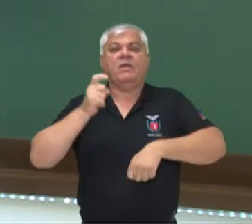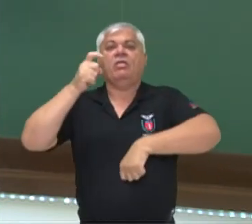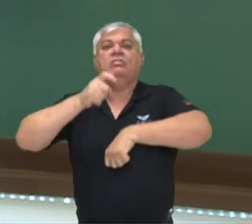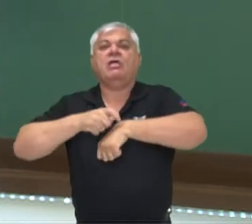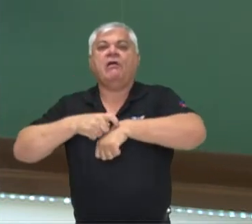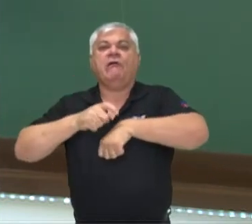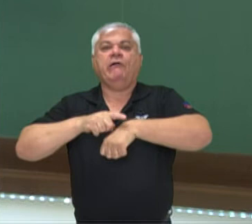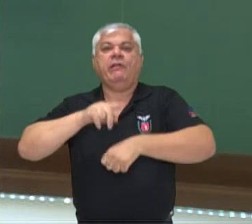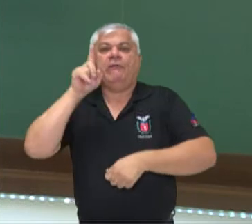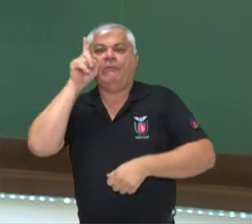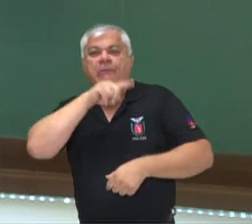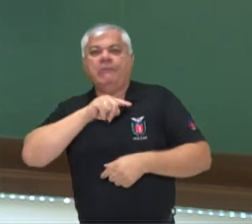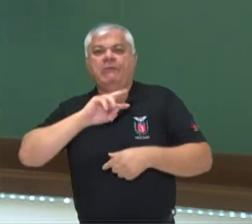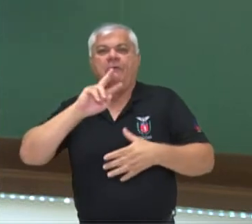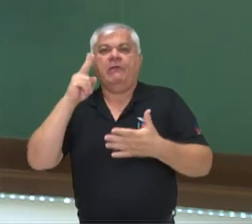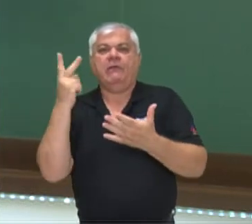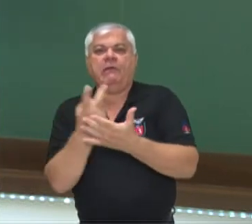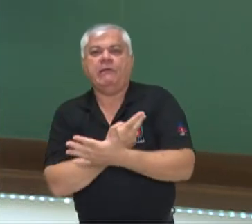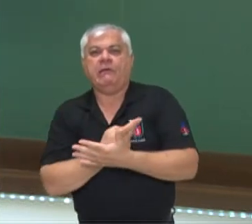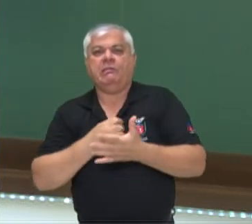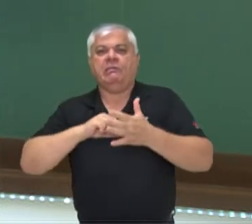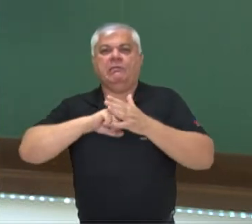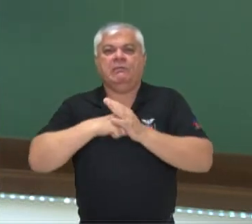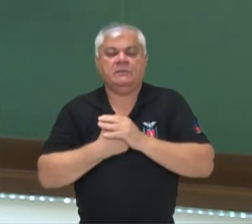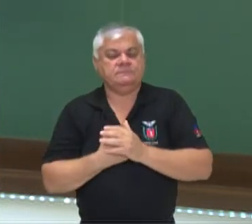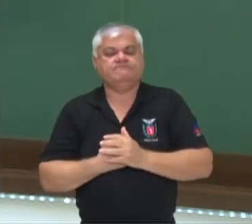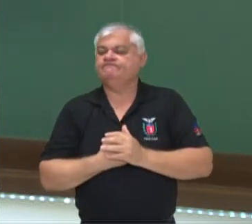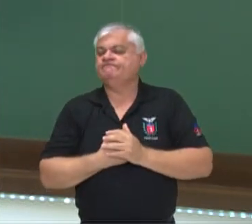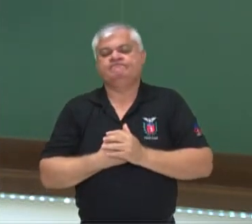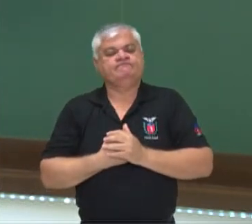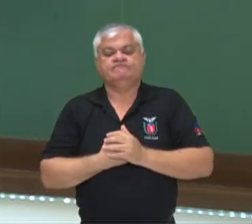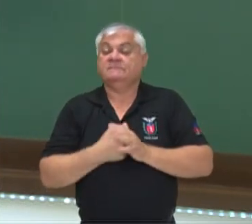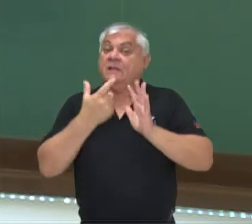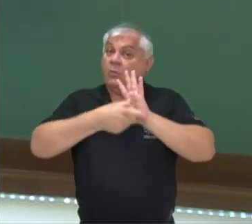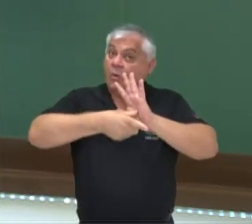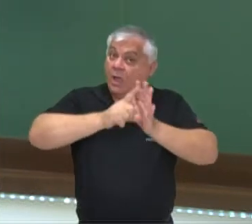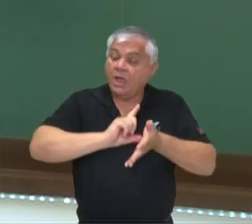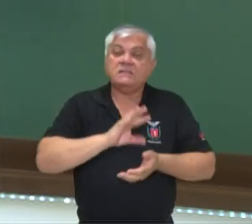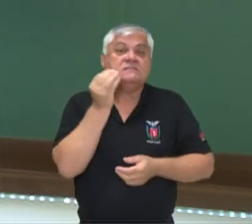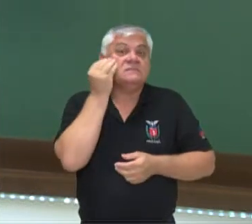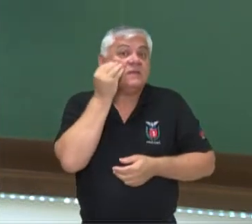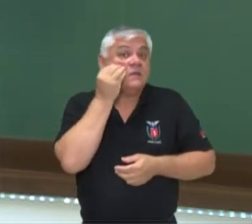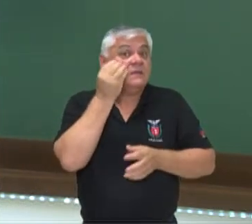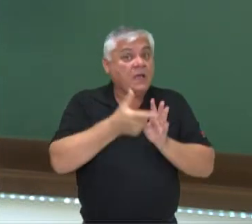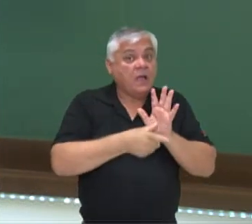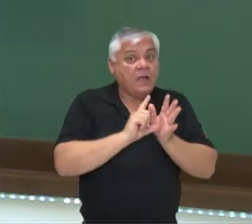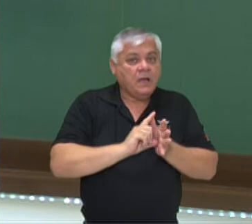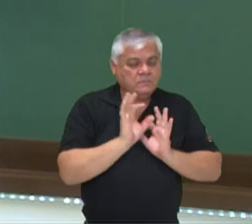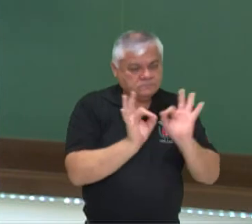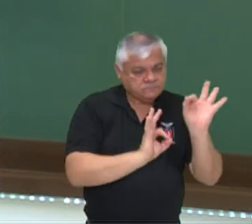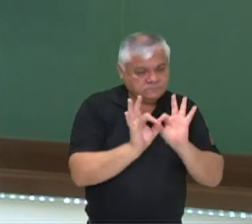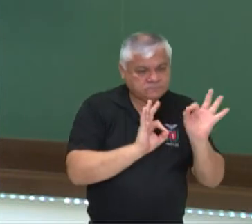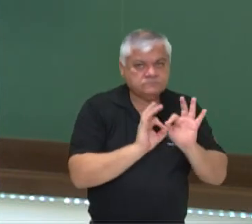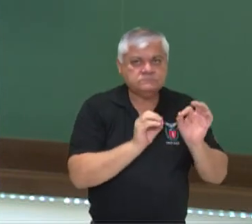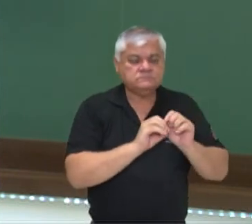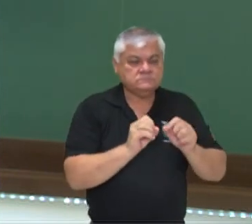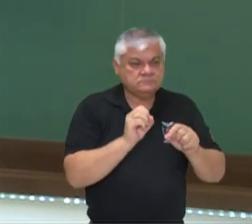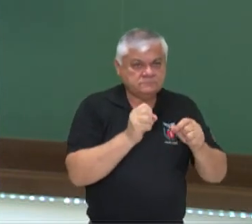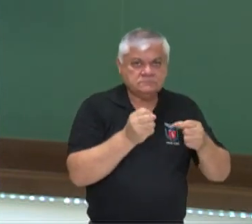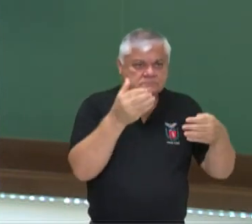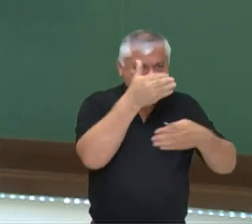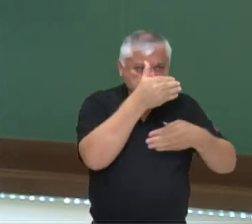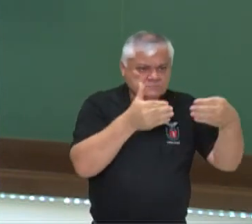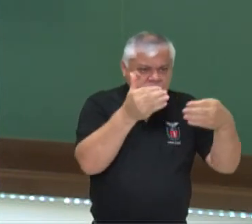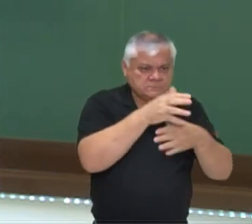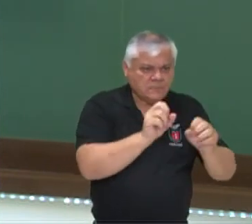super bacana para o seu professor e de repente a mídia não funciona. Então teste essa mídia antes, as projeções, imagens, vídeos,